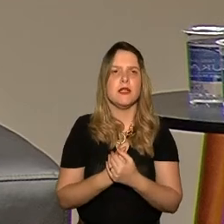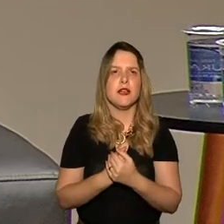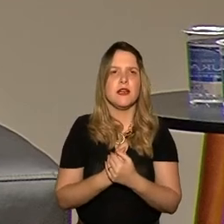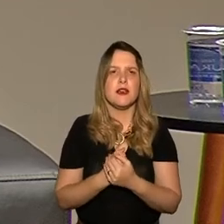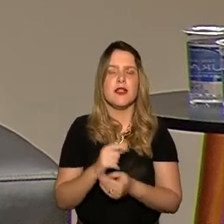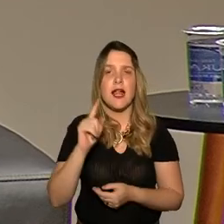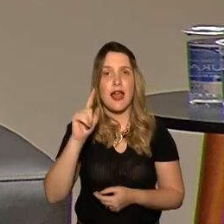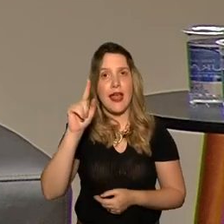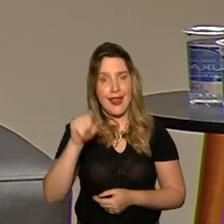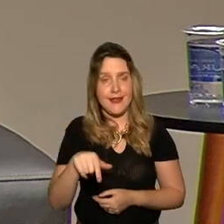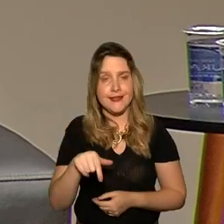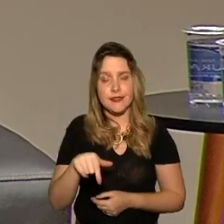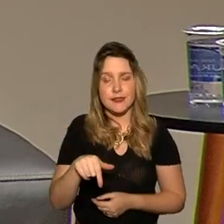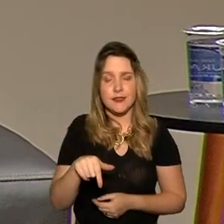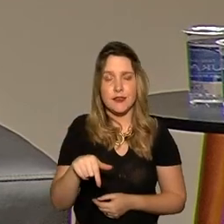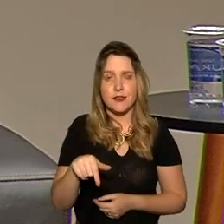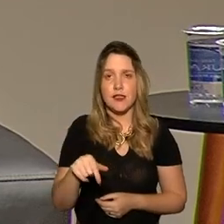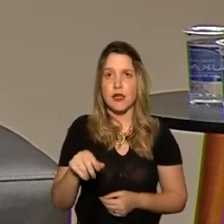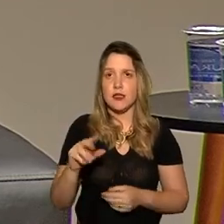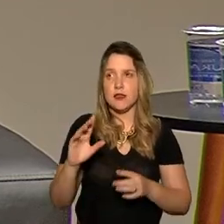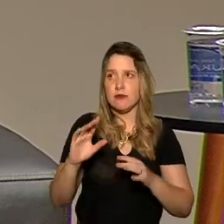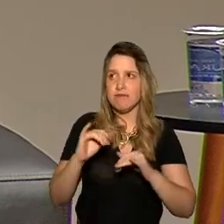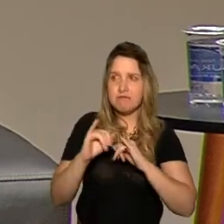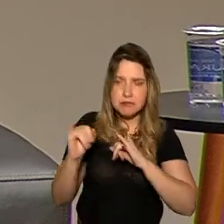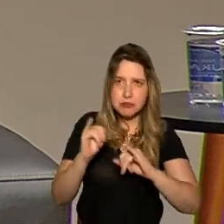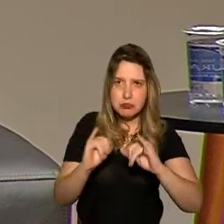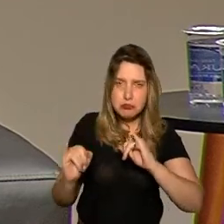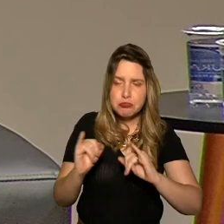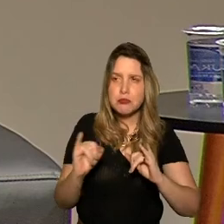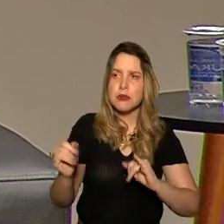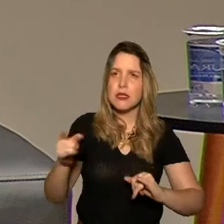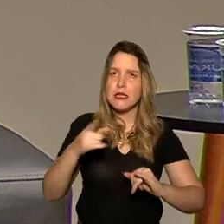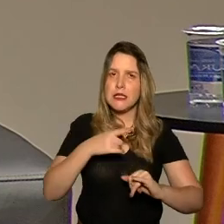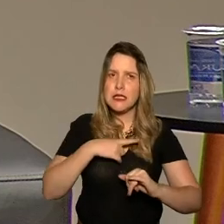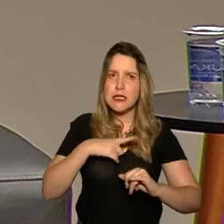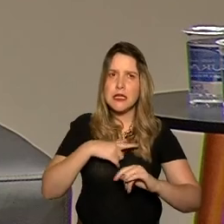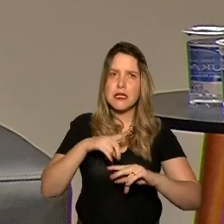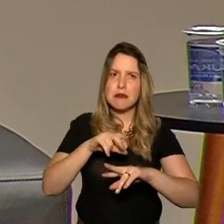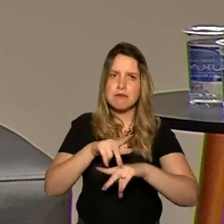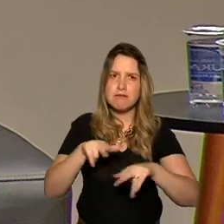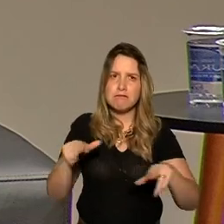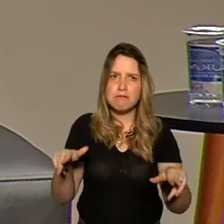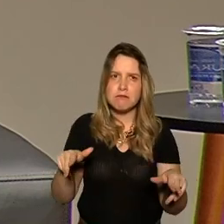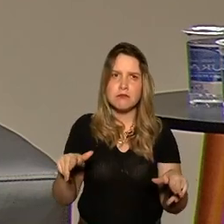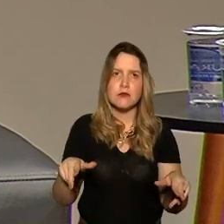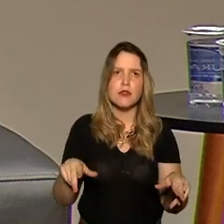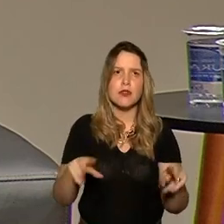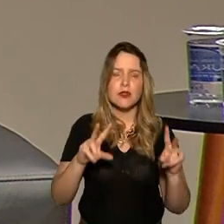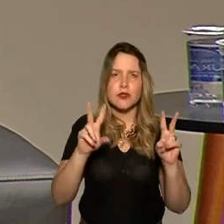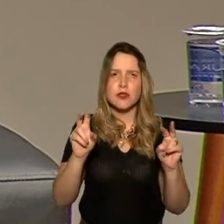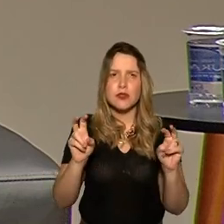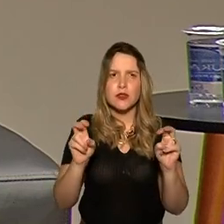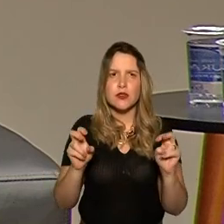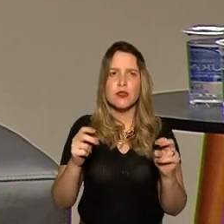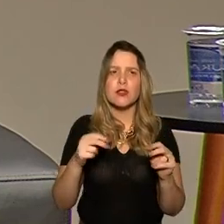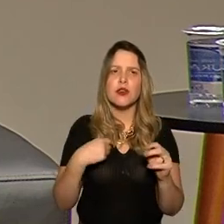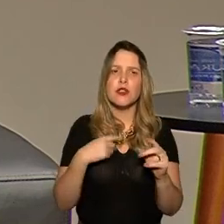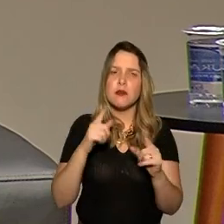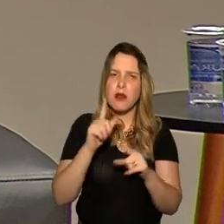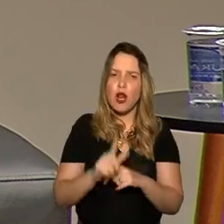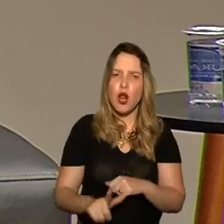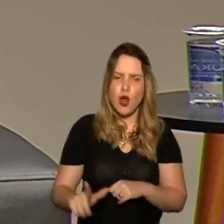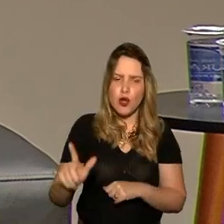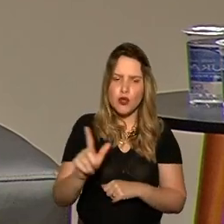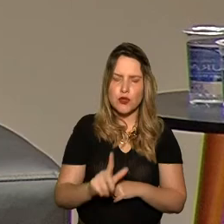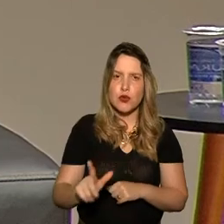nessa nessa complementaridade é possível que os estudantes dentro de uma lógica